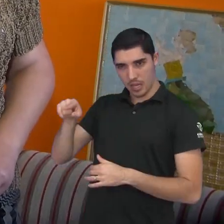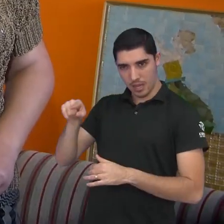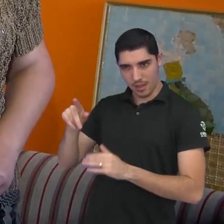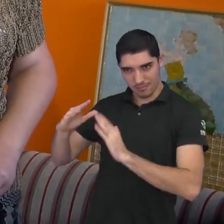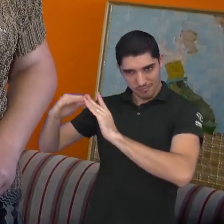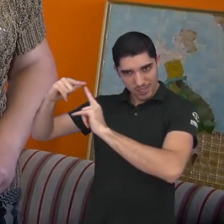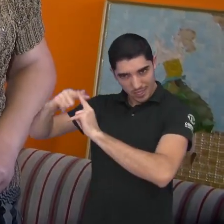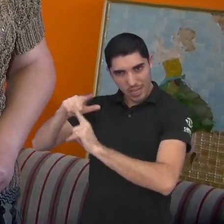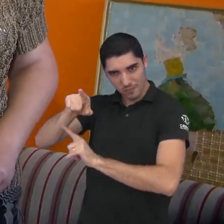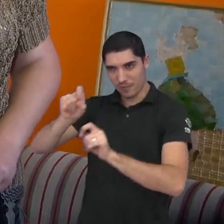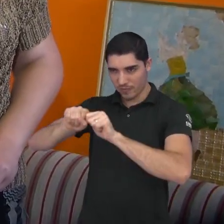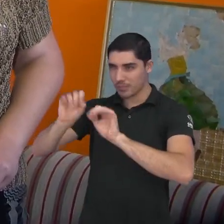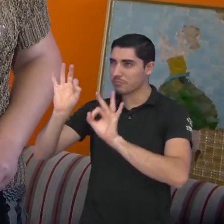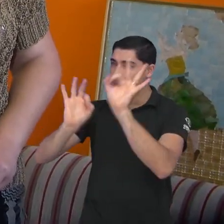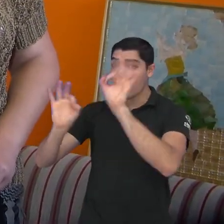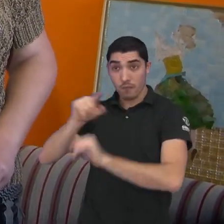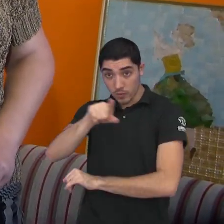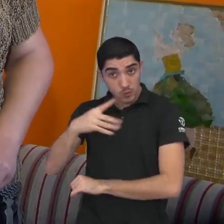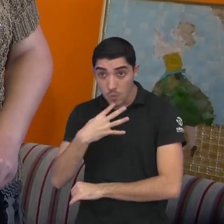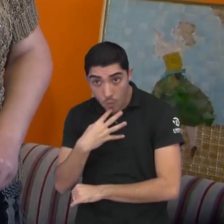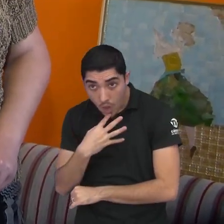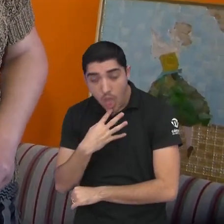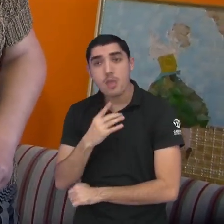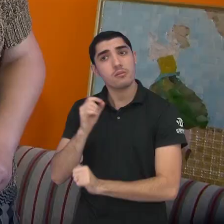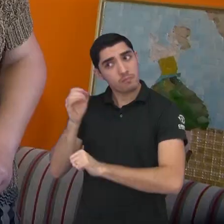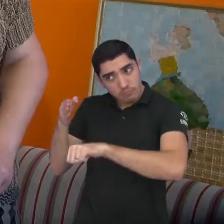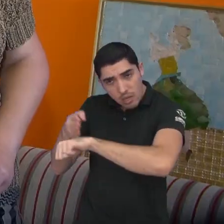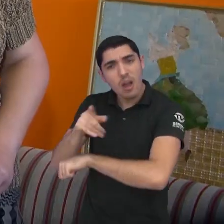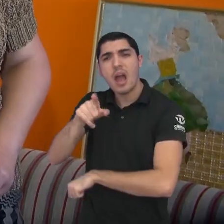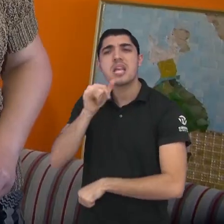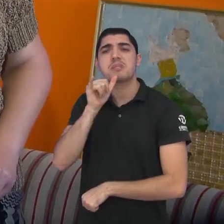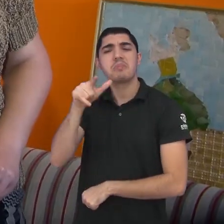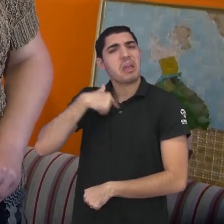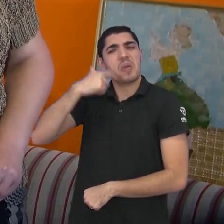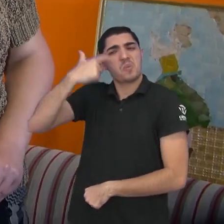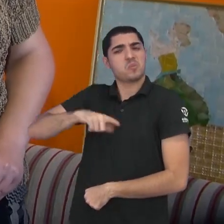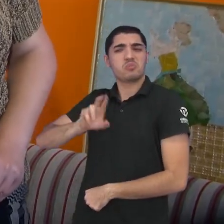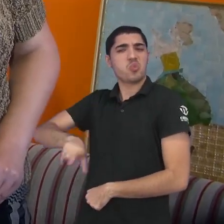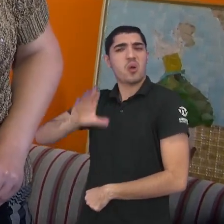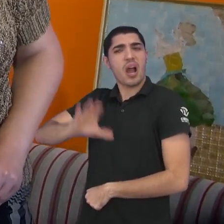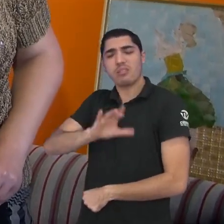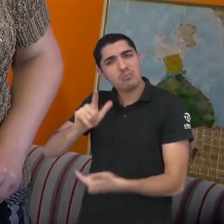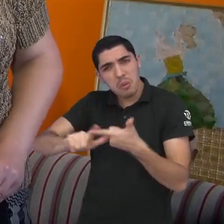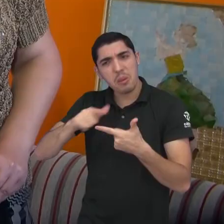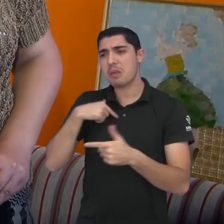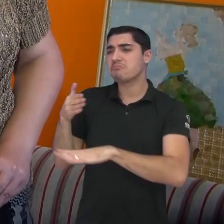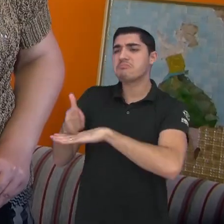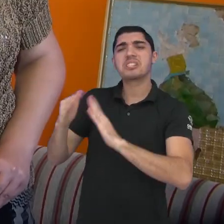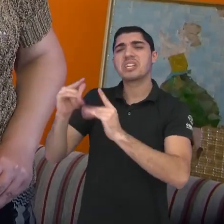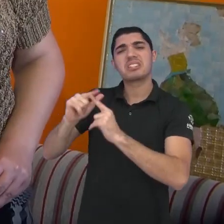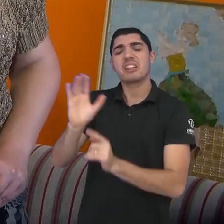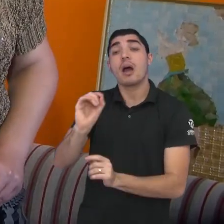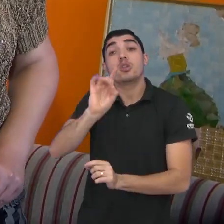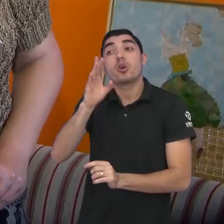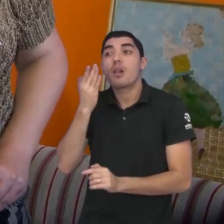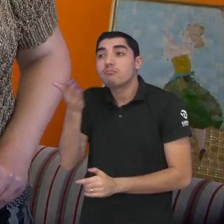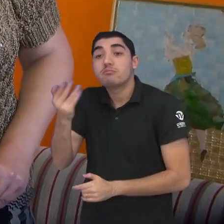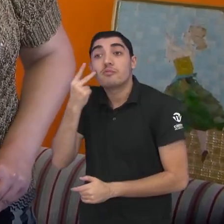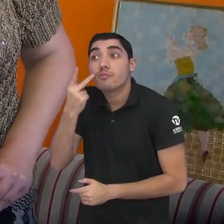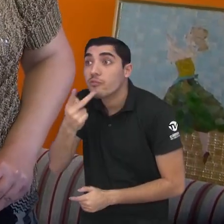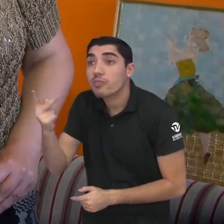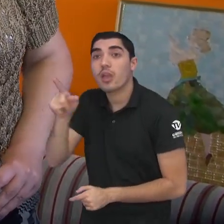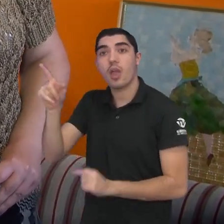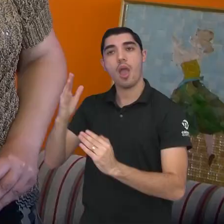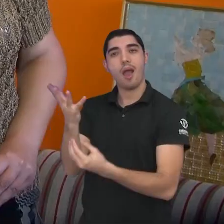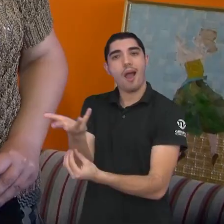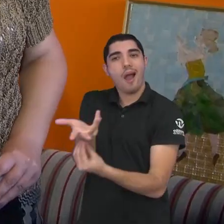dessa obra lá do Padre Rodolfo, que ficou linda, se você não conhece, dê uma passadinha lá mesmo. Não sou católico, não vou à igreja, mas vai pela arte que